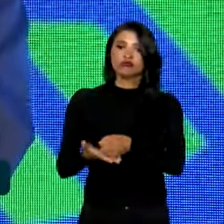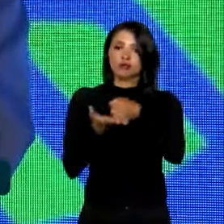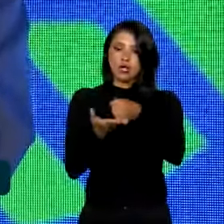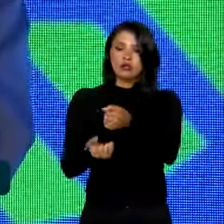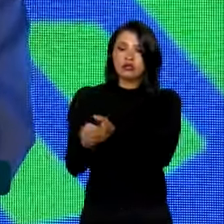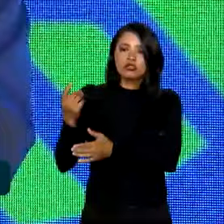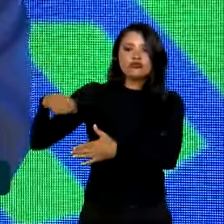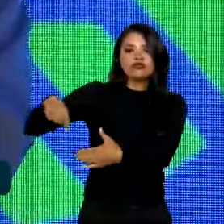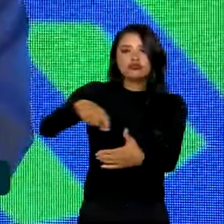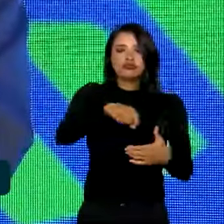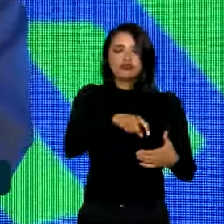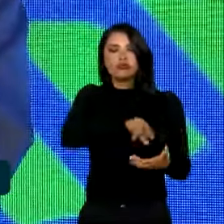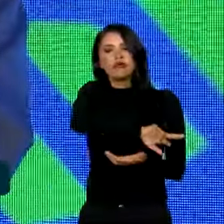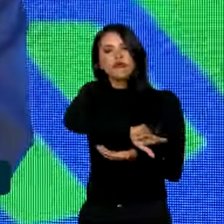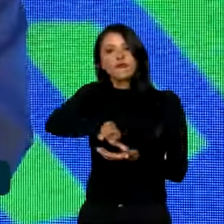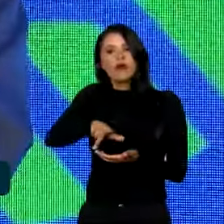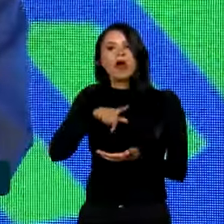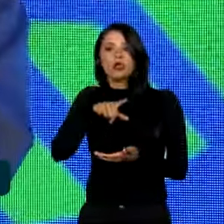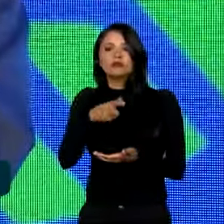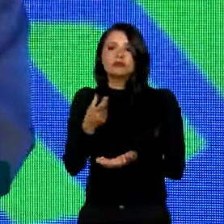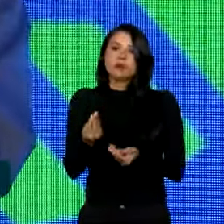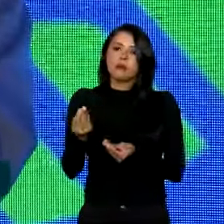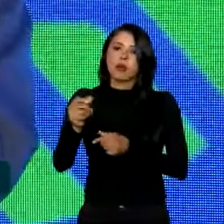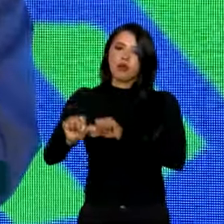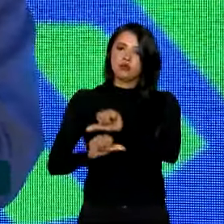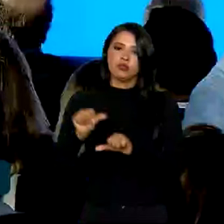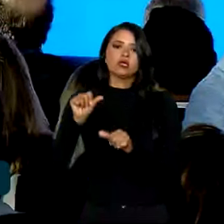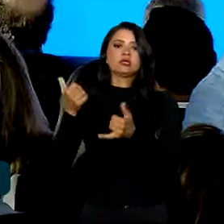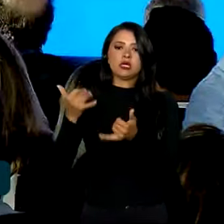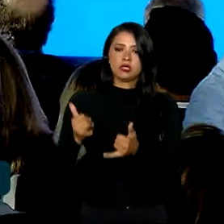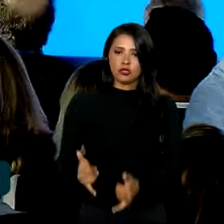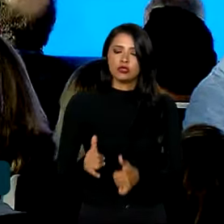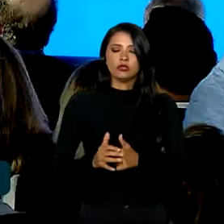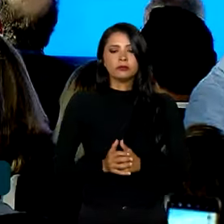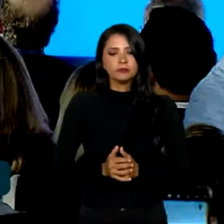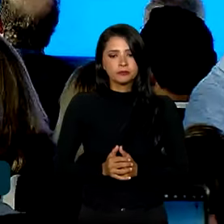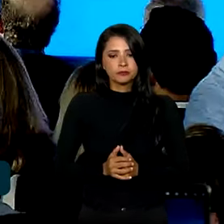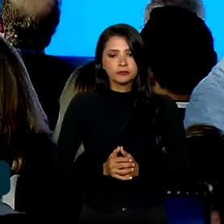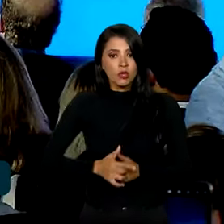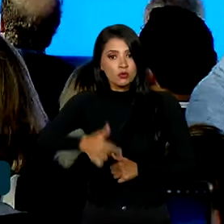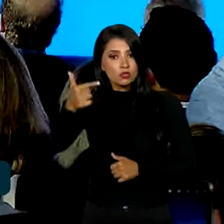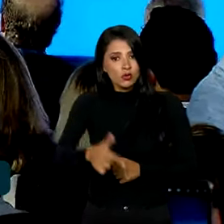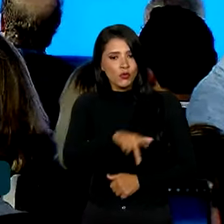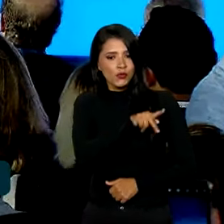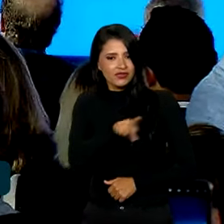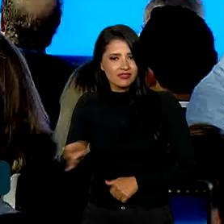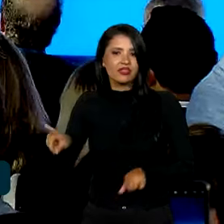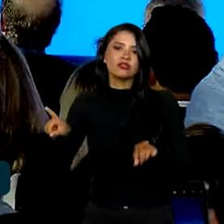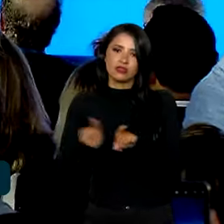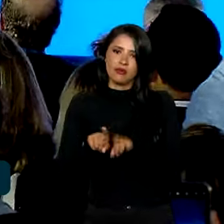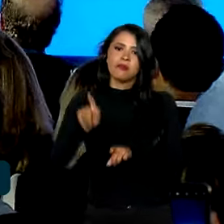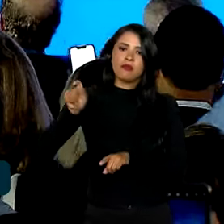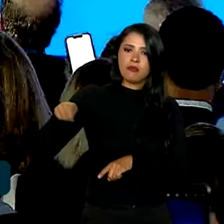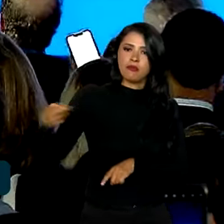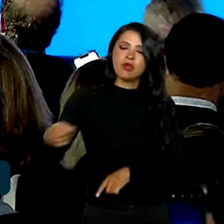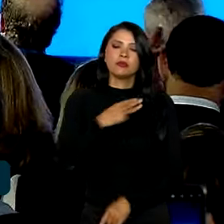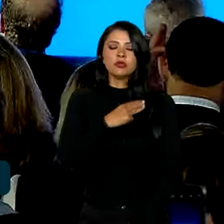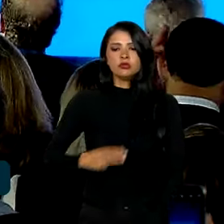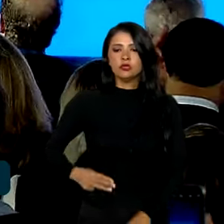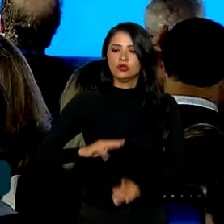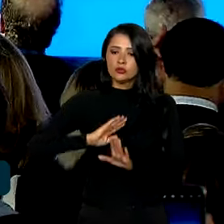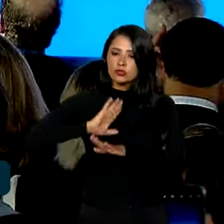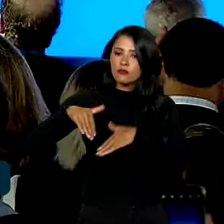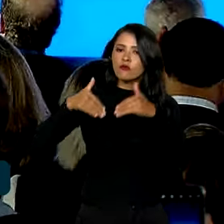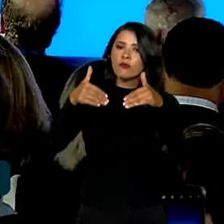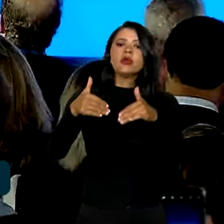produzir vários dos insumos para a transição energética. O vice-presidente, que também é ministro do